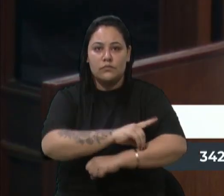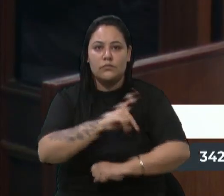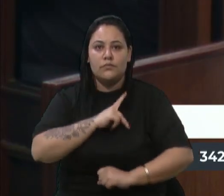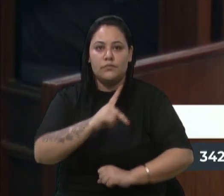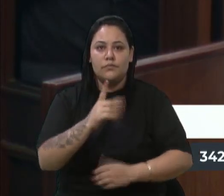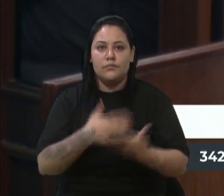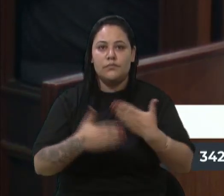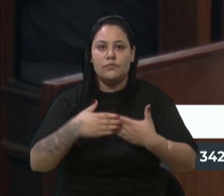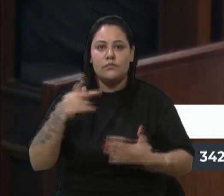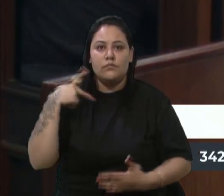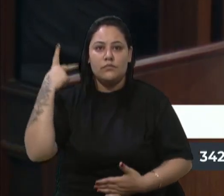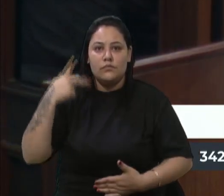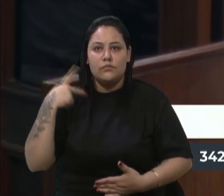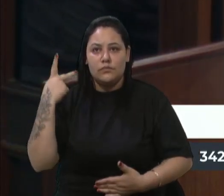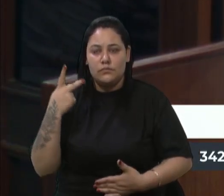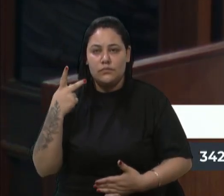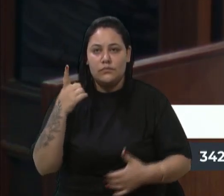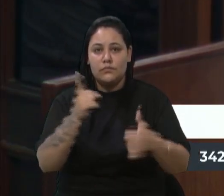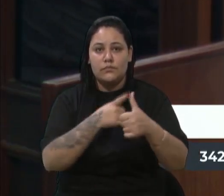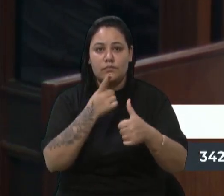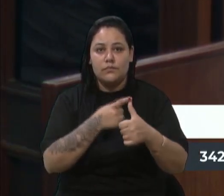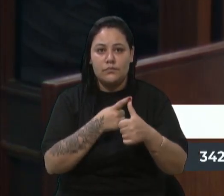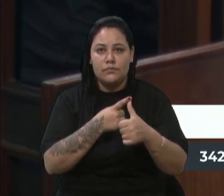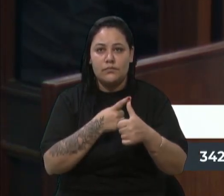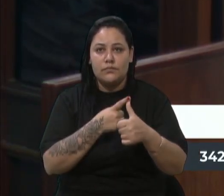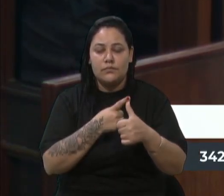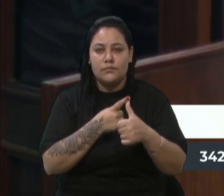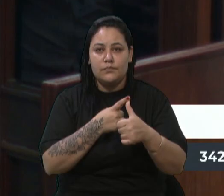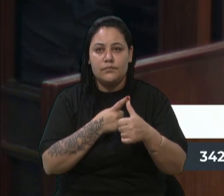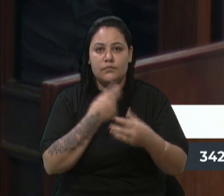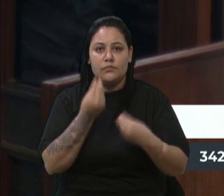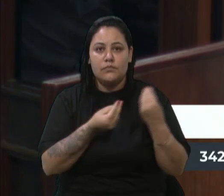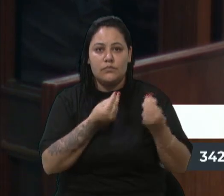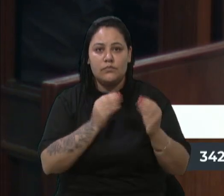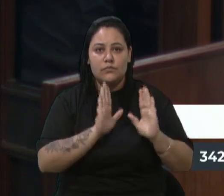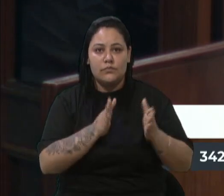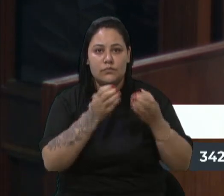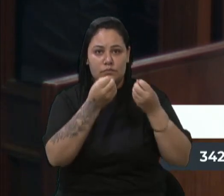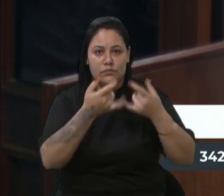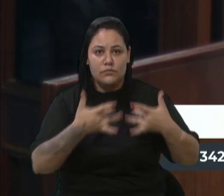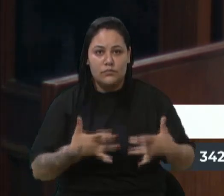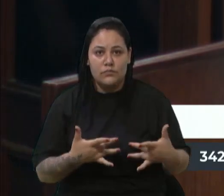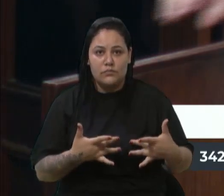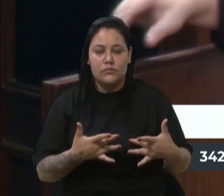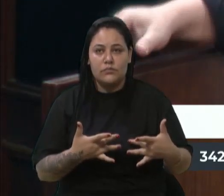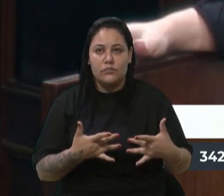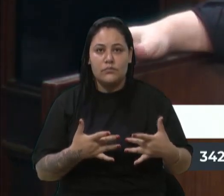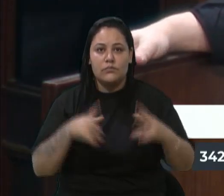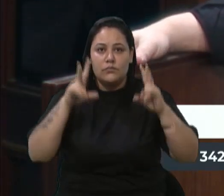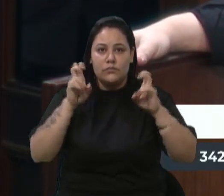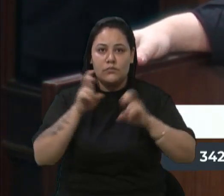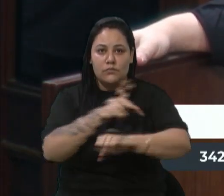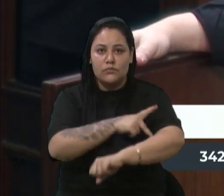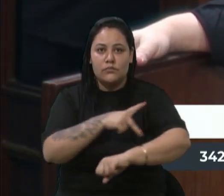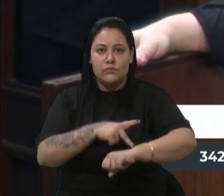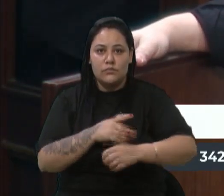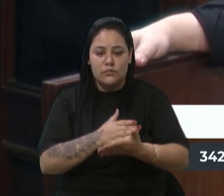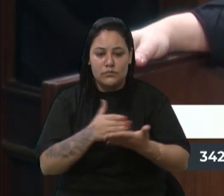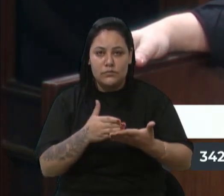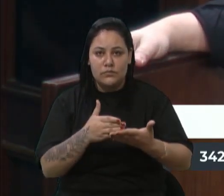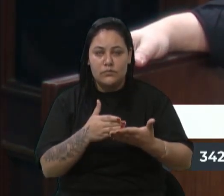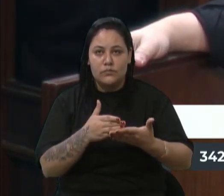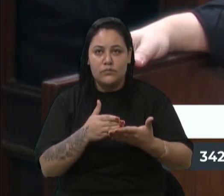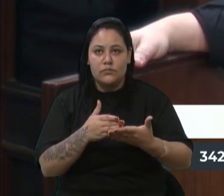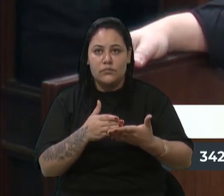senhores vereadores. Eu, primeiramente, como já venho há muito tempo aqui falando sobre pedágio, desde o início desse mandato,